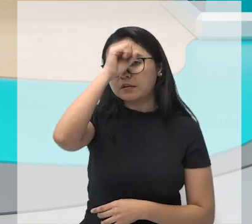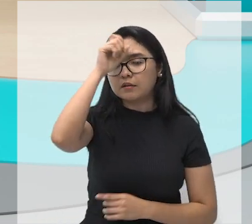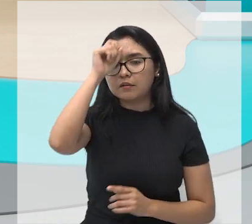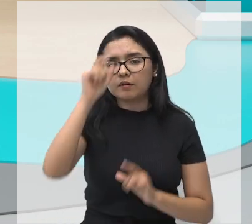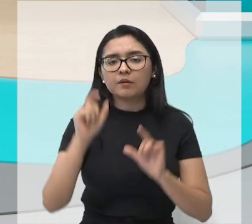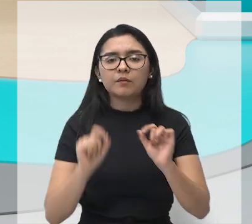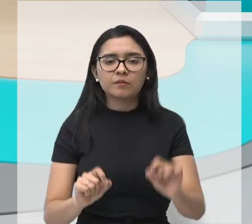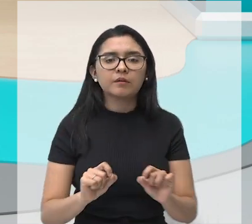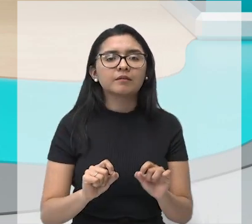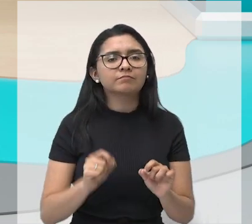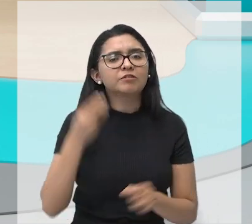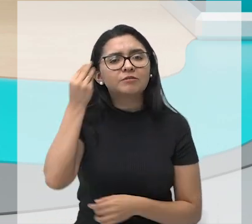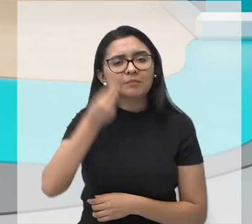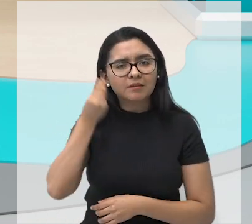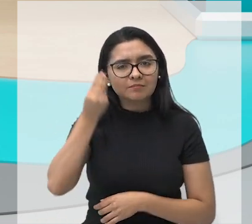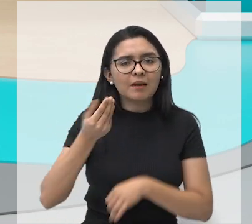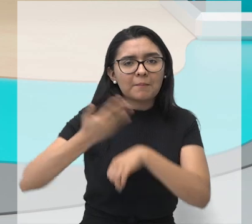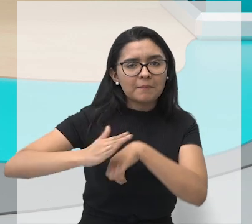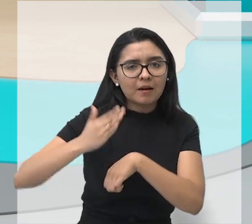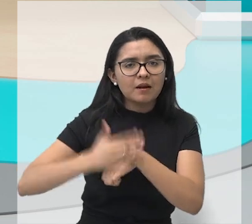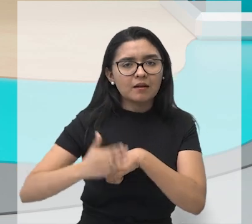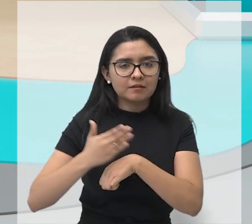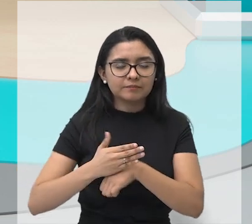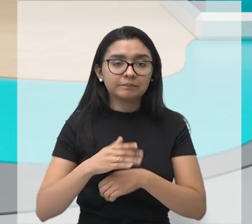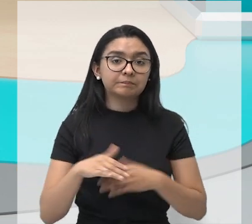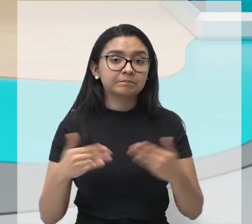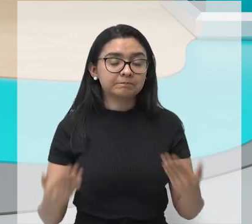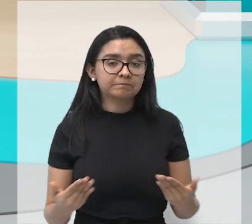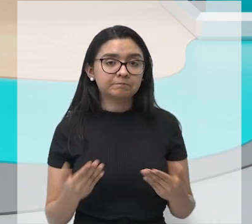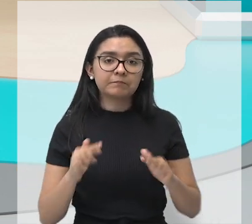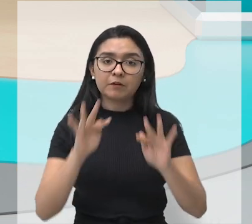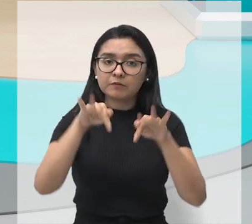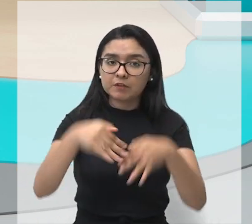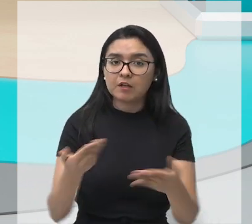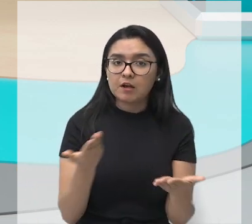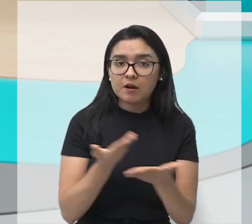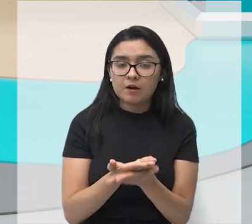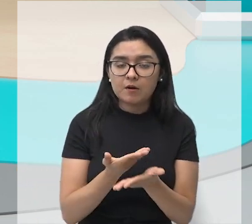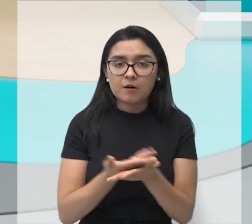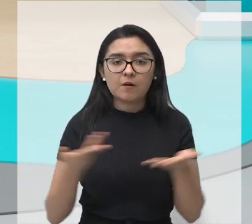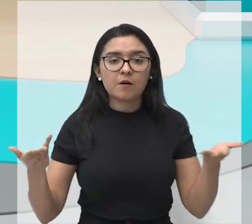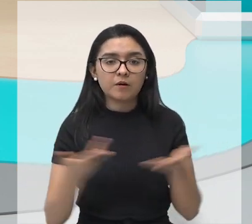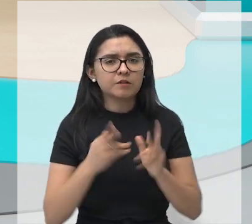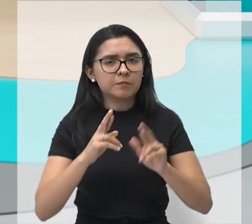né, vivenciar isso na prática. Muito bem, a gente finaliza a nossa